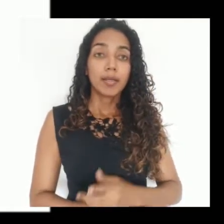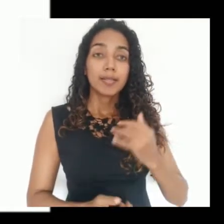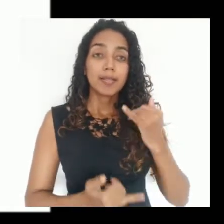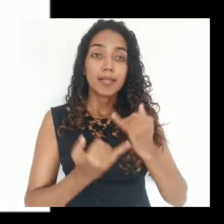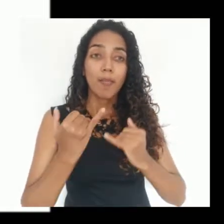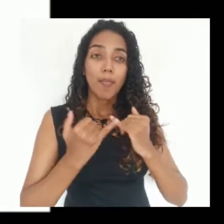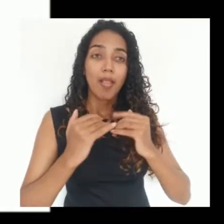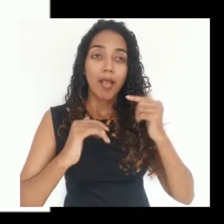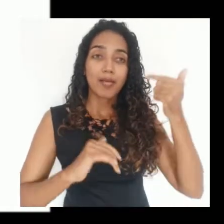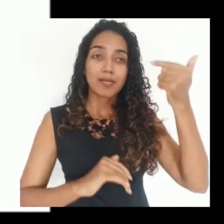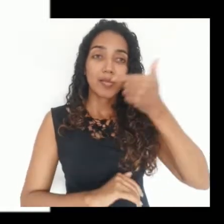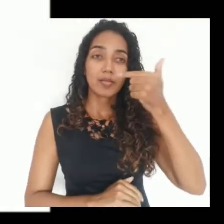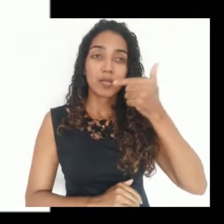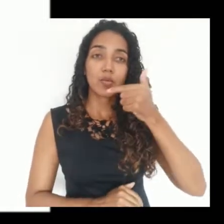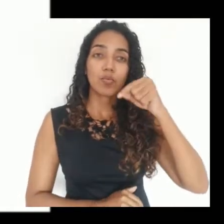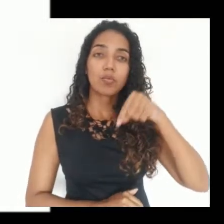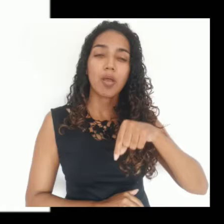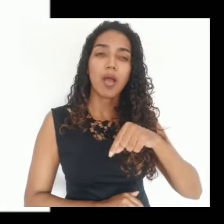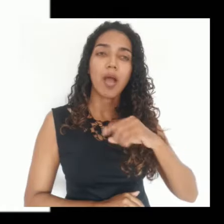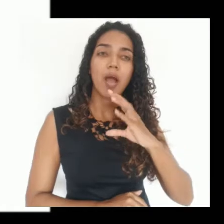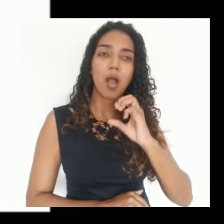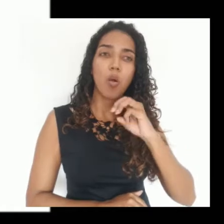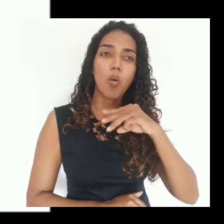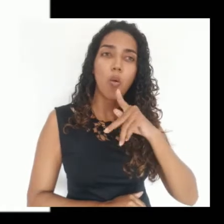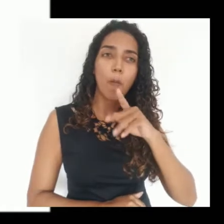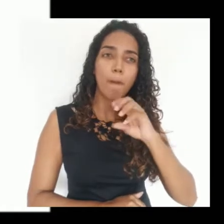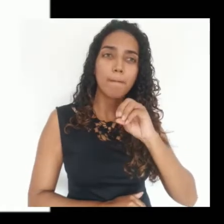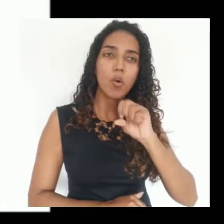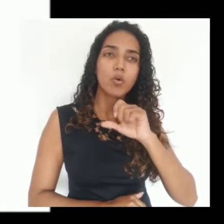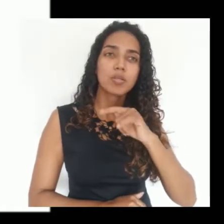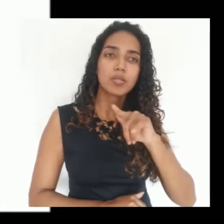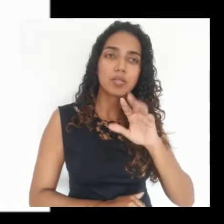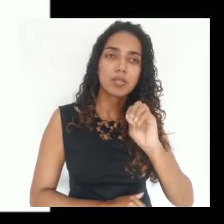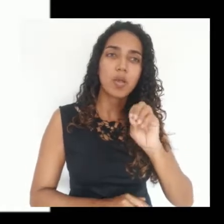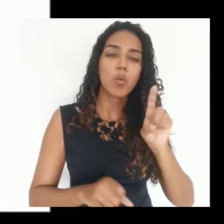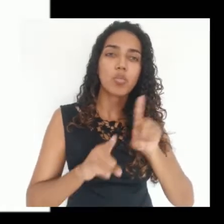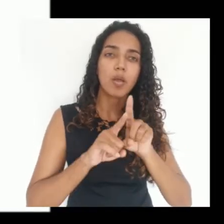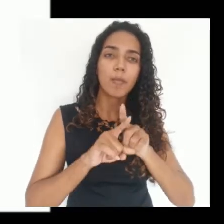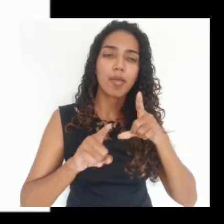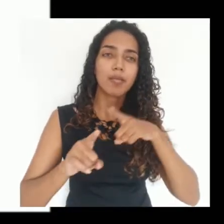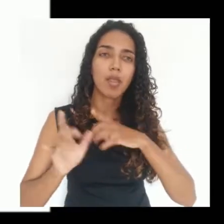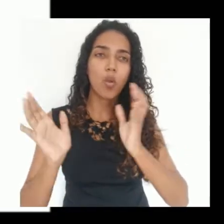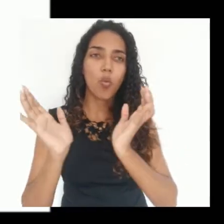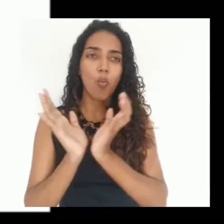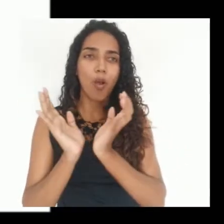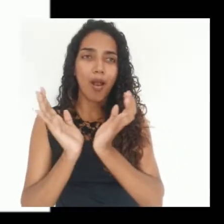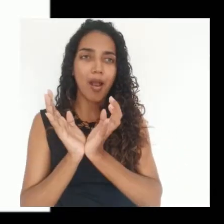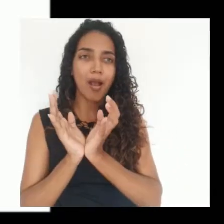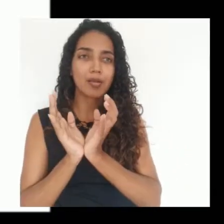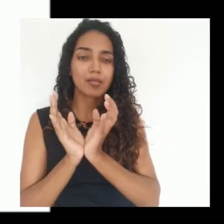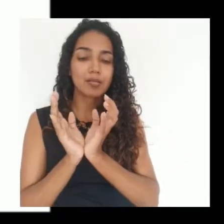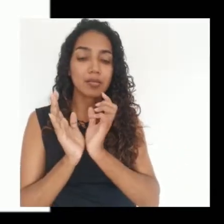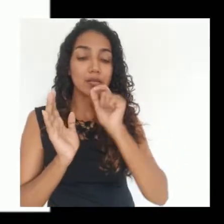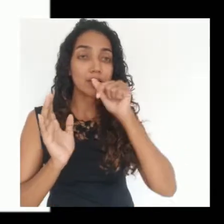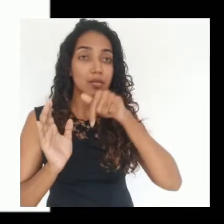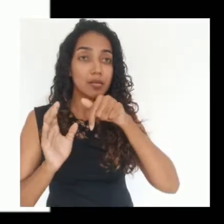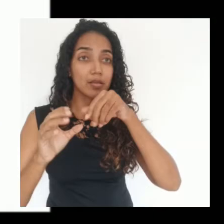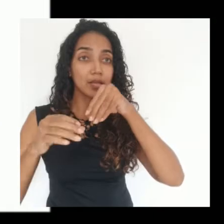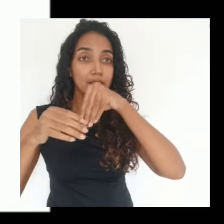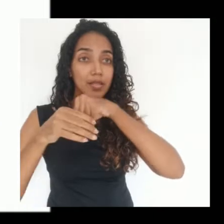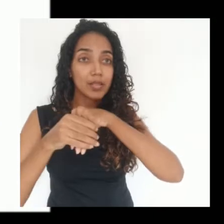a agregação, a composição também possui uma classe e compõe, é composta